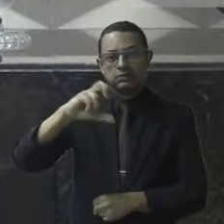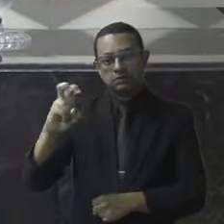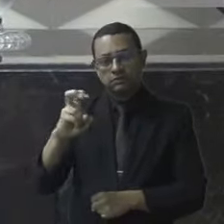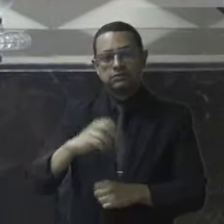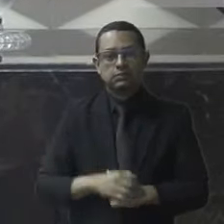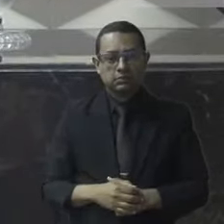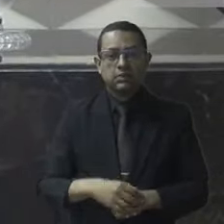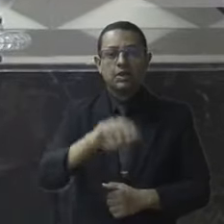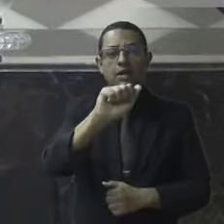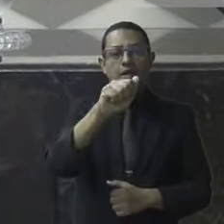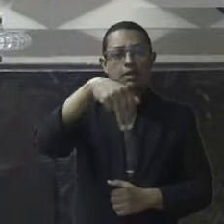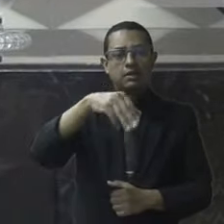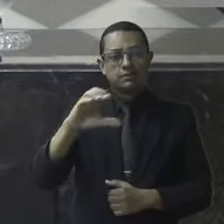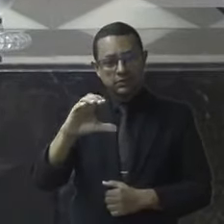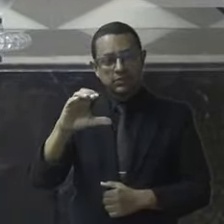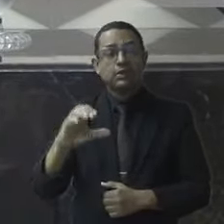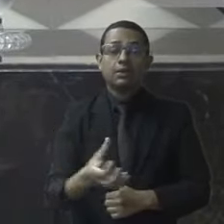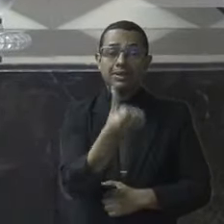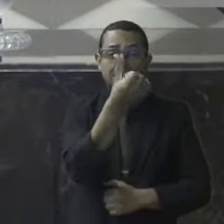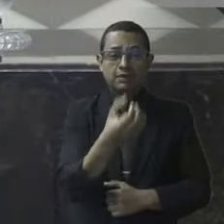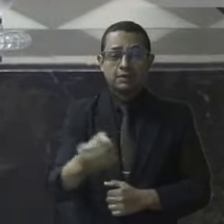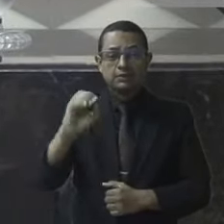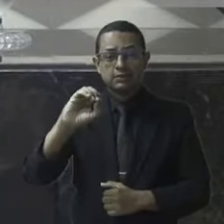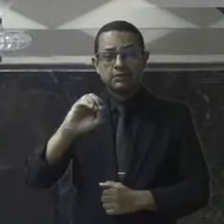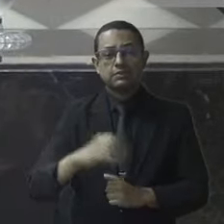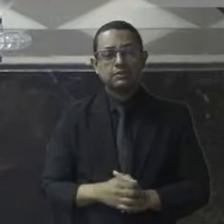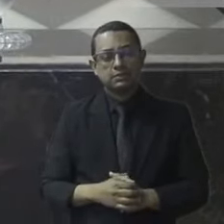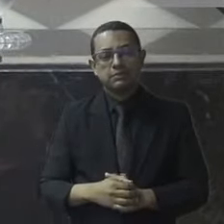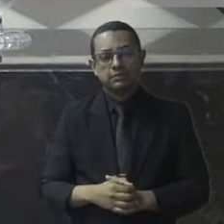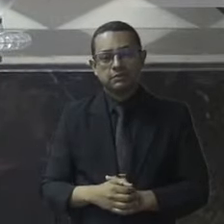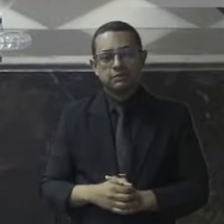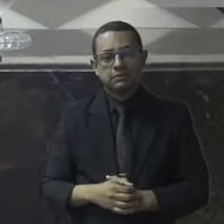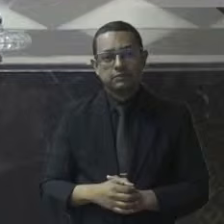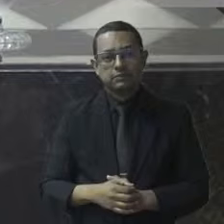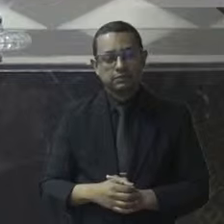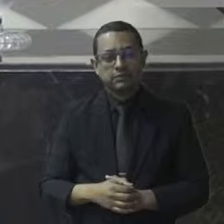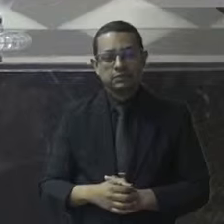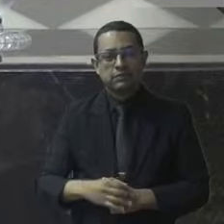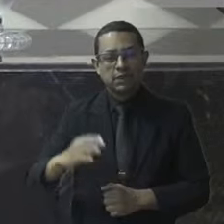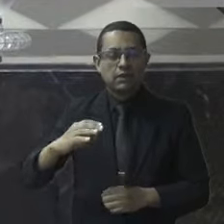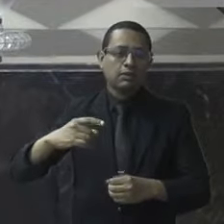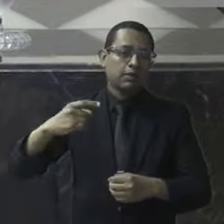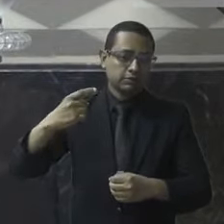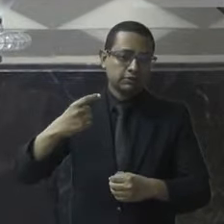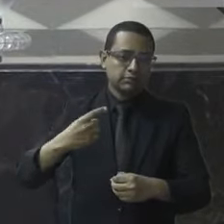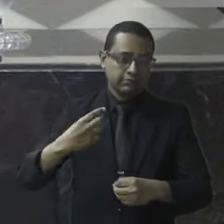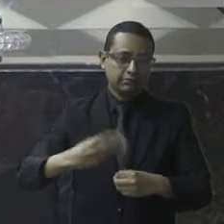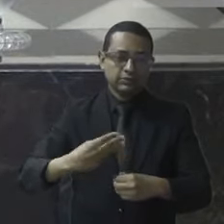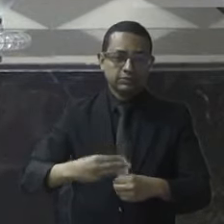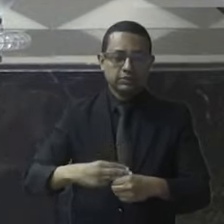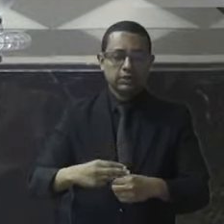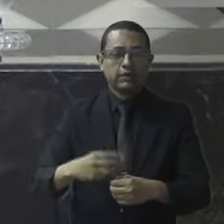295. A MC, 60. A Guarda Municipal de Fortaleza,